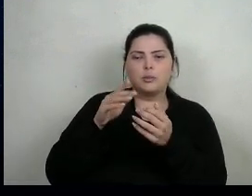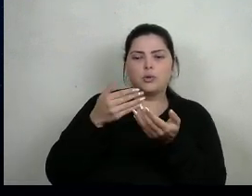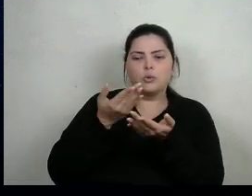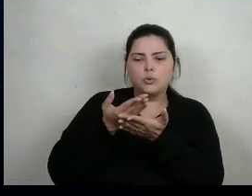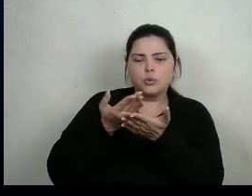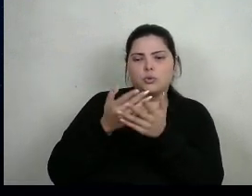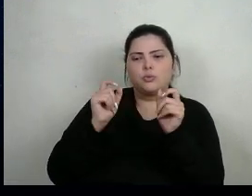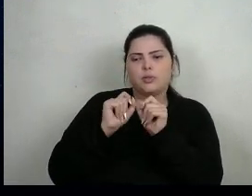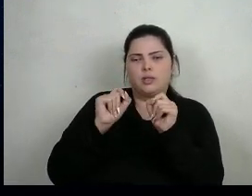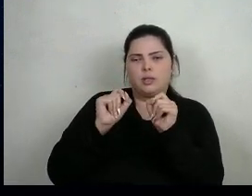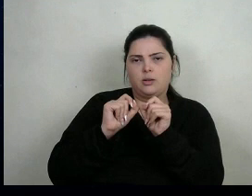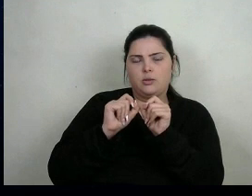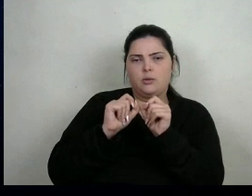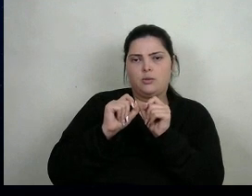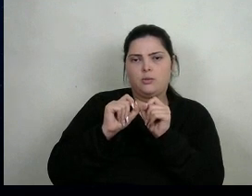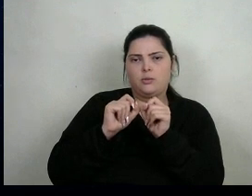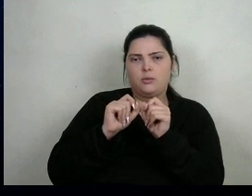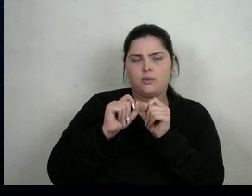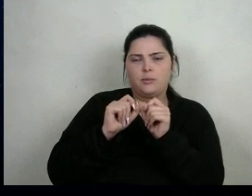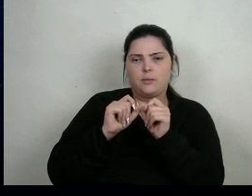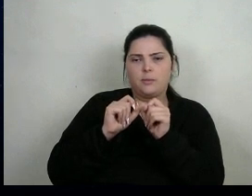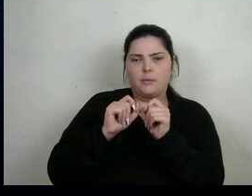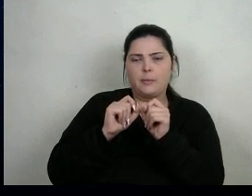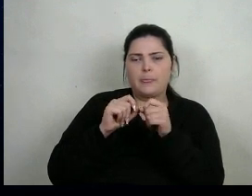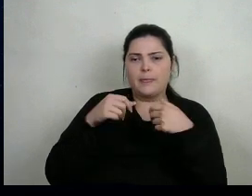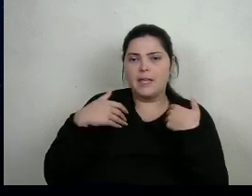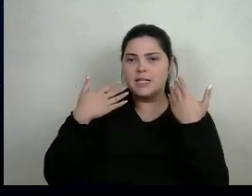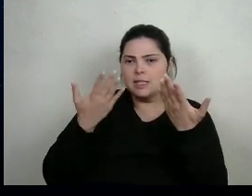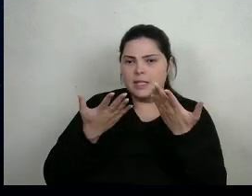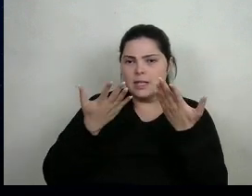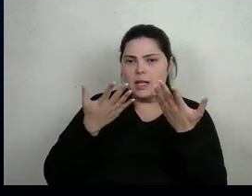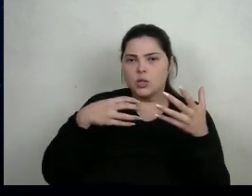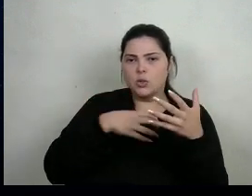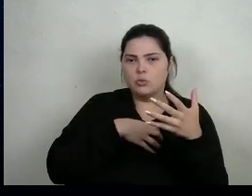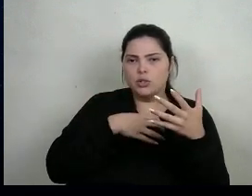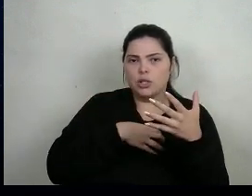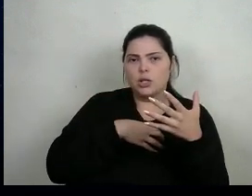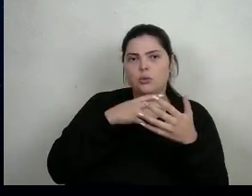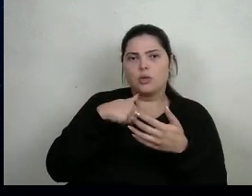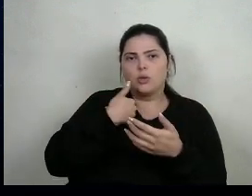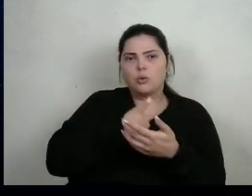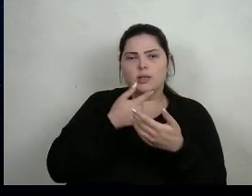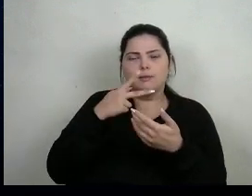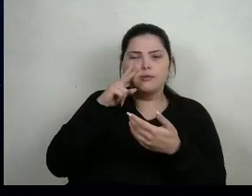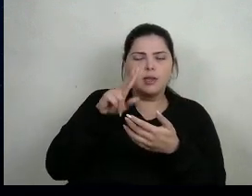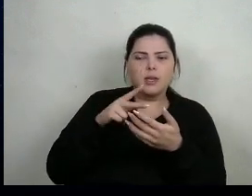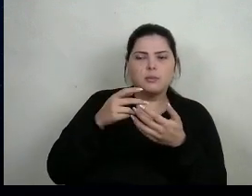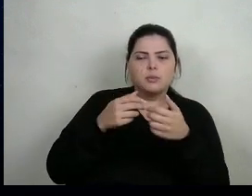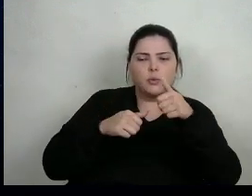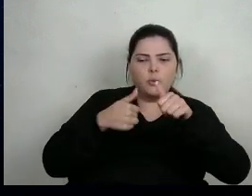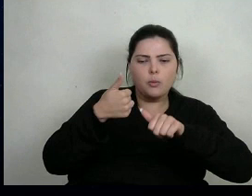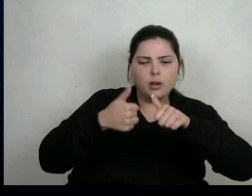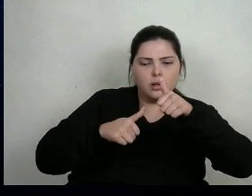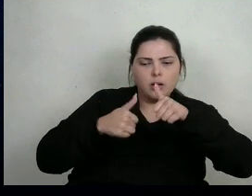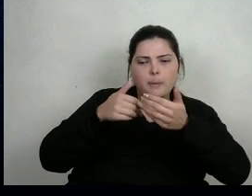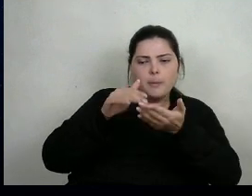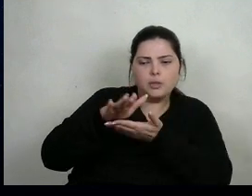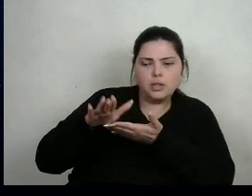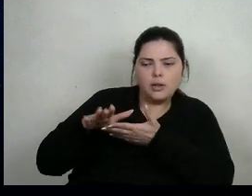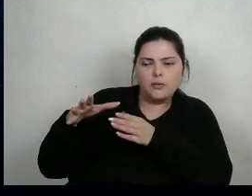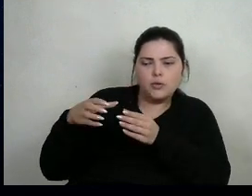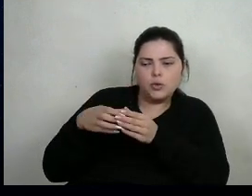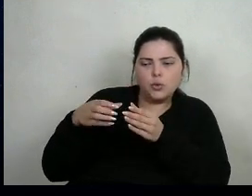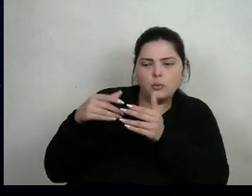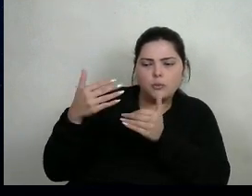sobre Será que a maneira pela qual nós medimos produtividade de equipes de desenvolvimento é